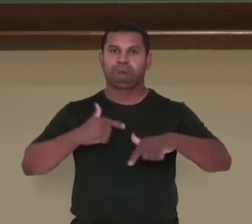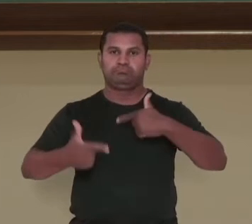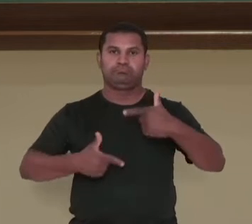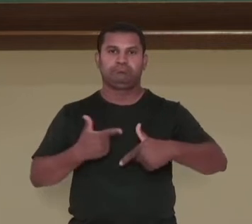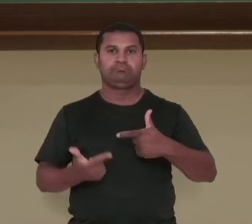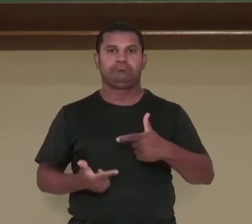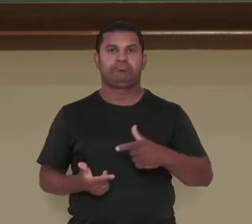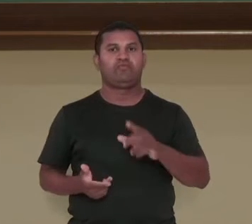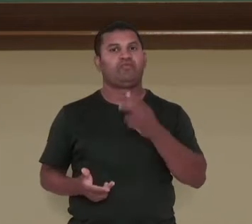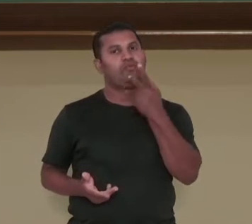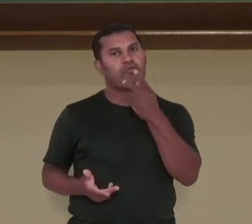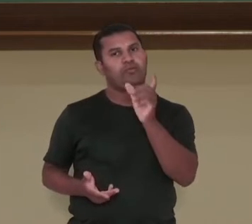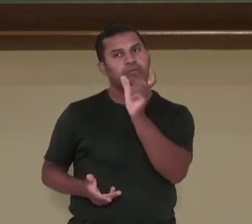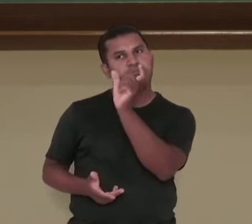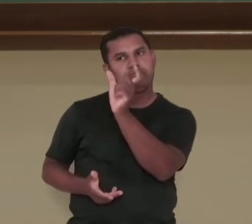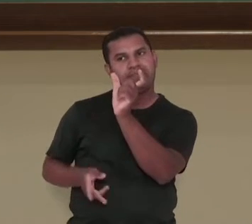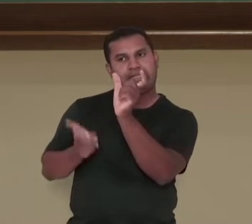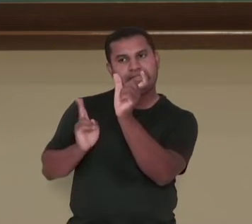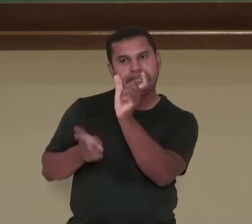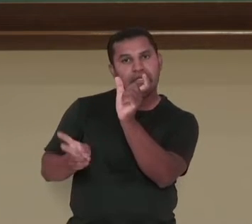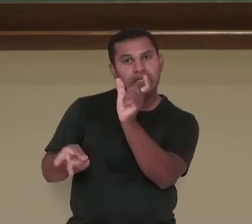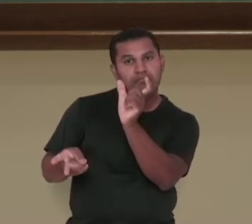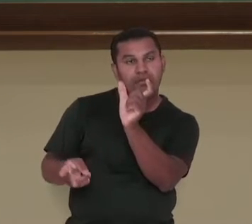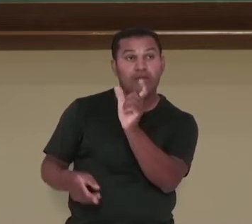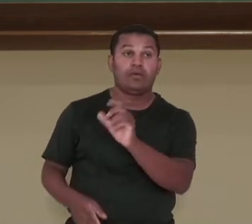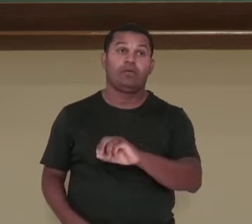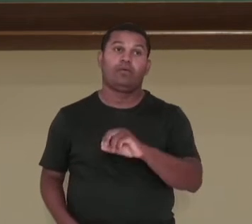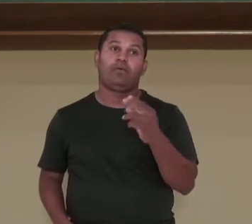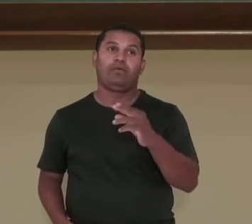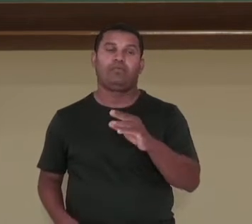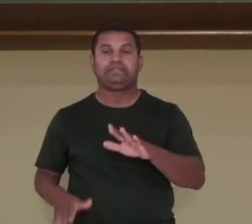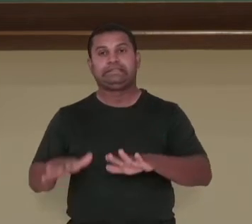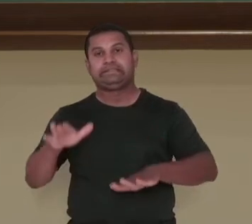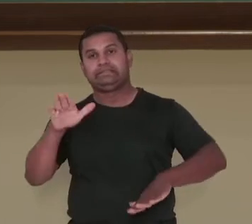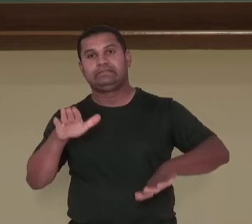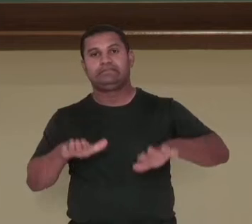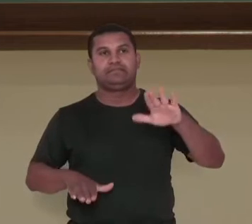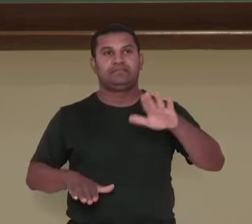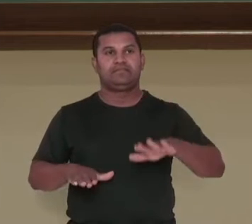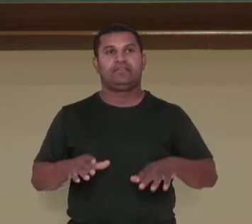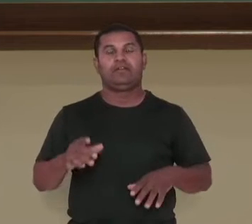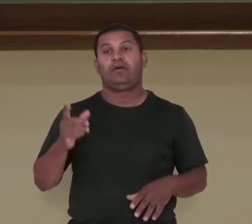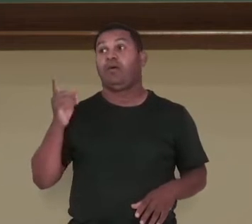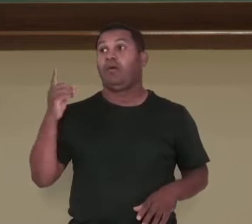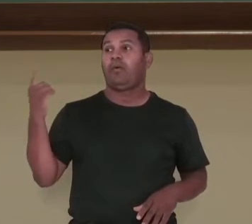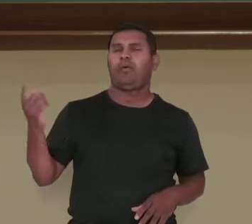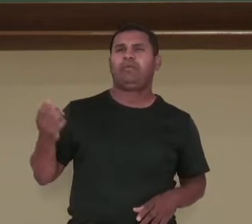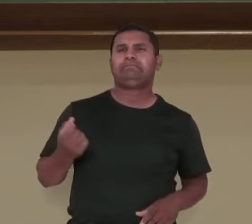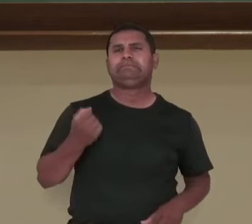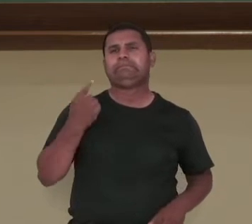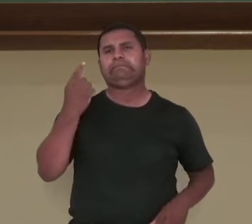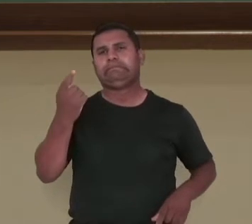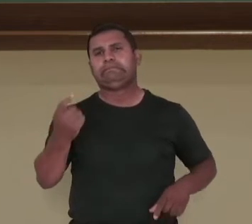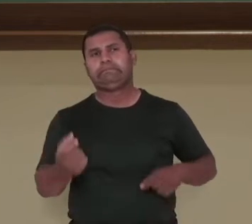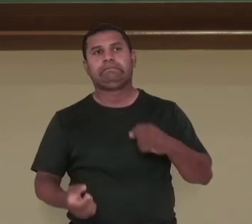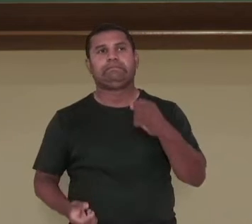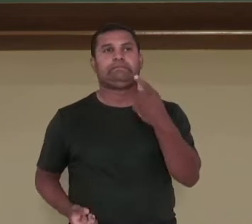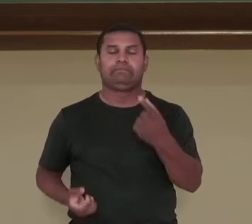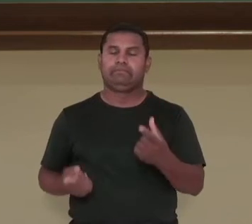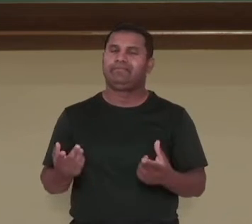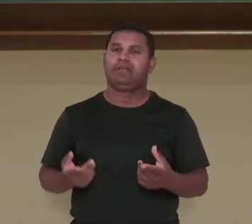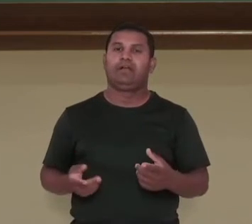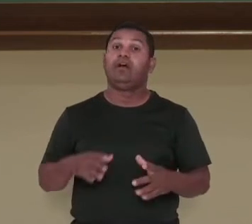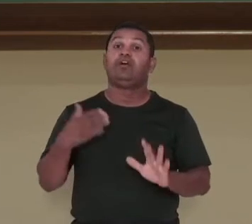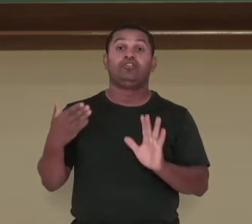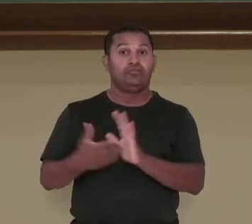sempre ou não? Raramente vocês fazem essas coisas. Bom, essa atividade tem resposta pessoal,